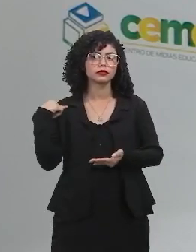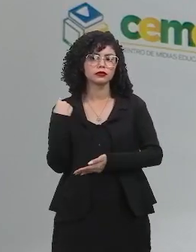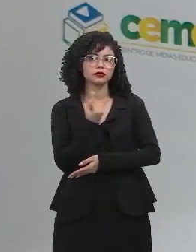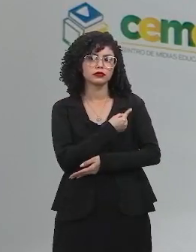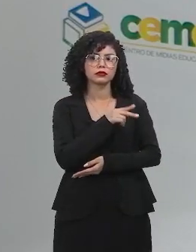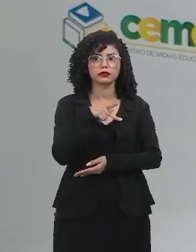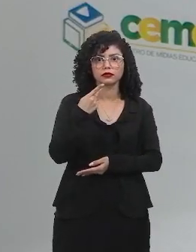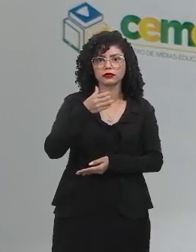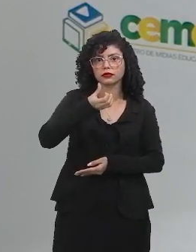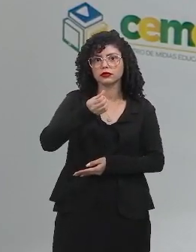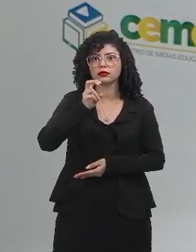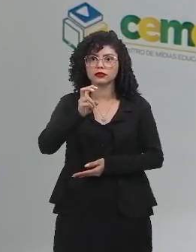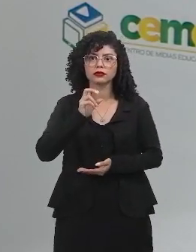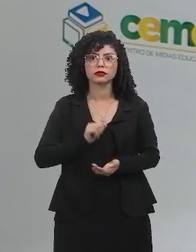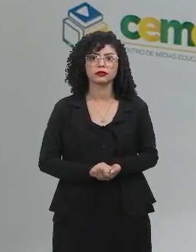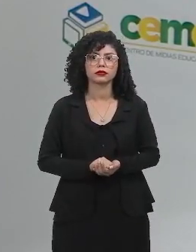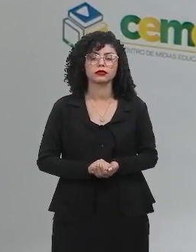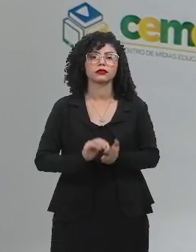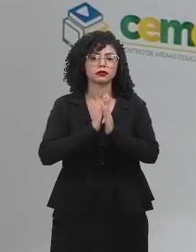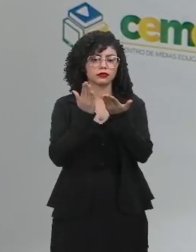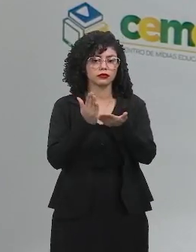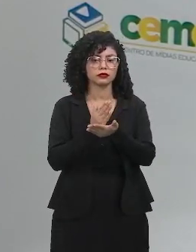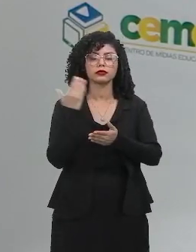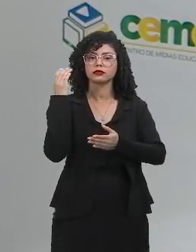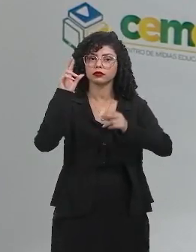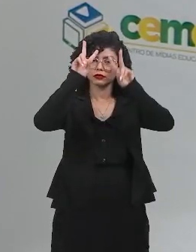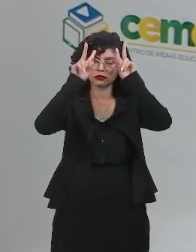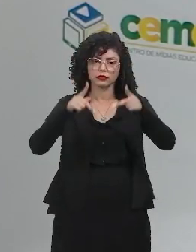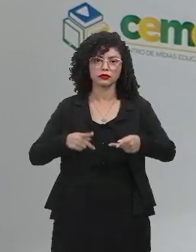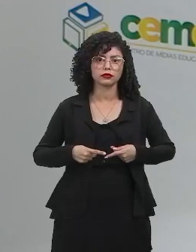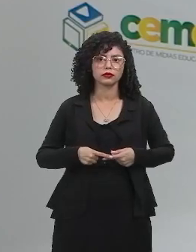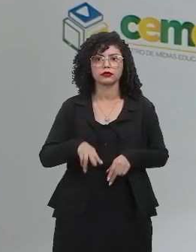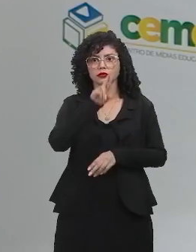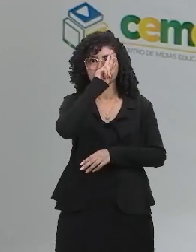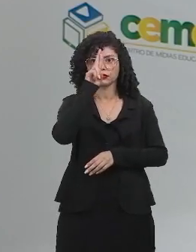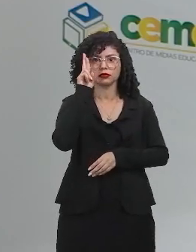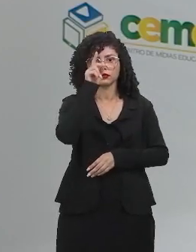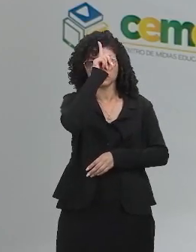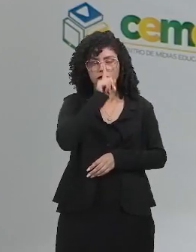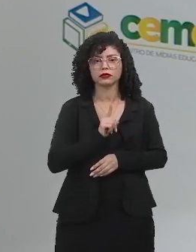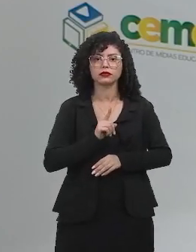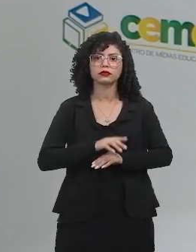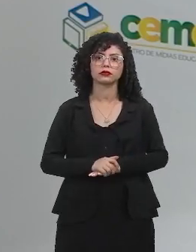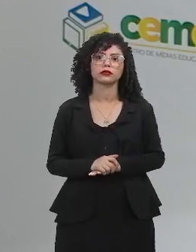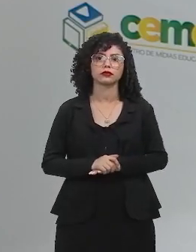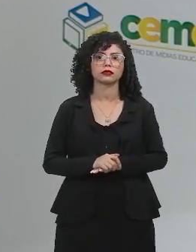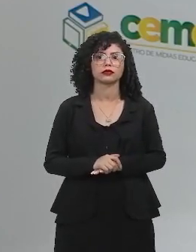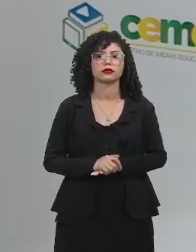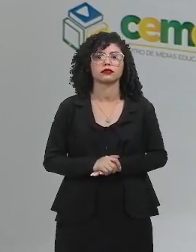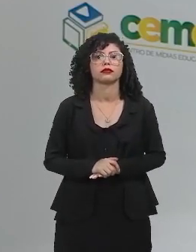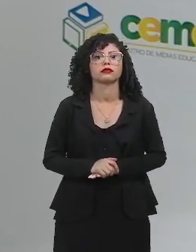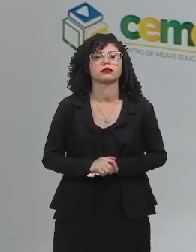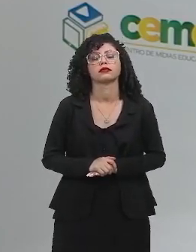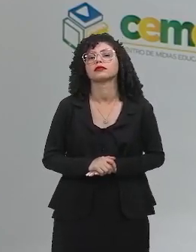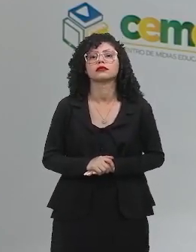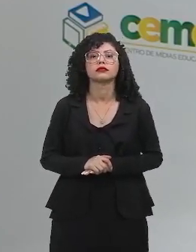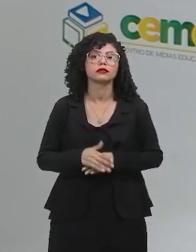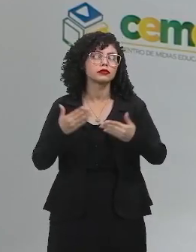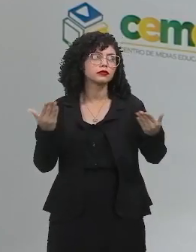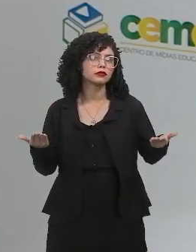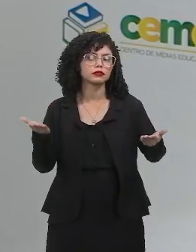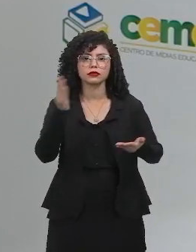questão 65 do caderno de Ciências Humanas, do caderno amarelo. É uma questão específica de história,